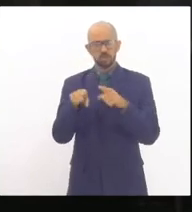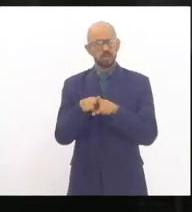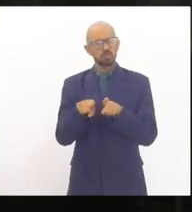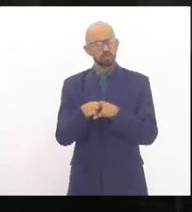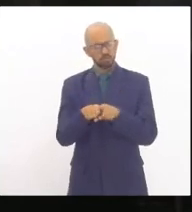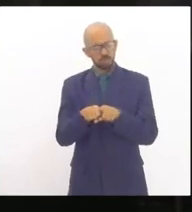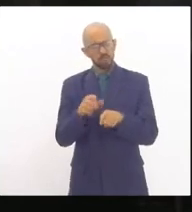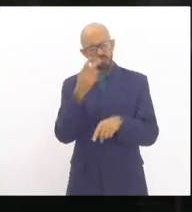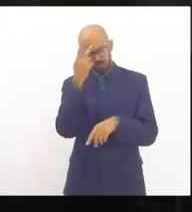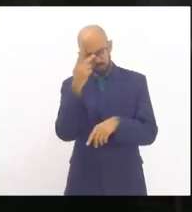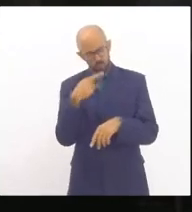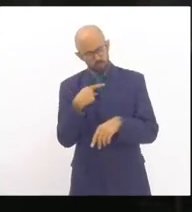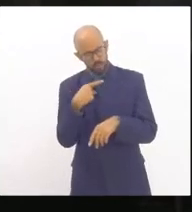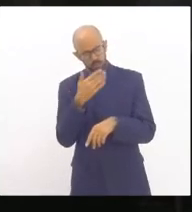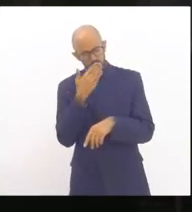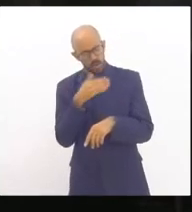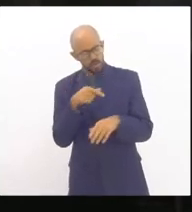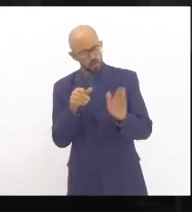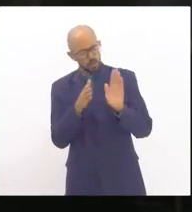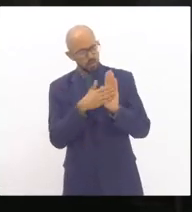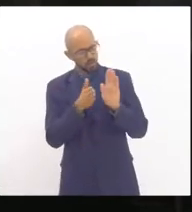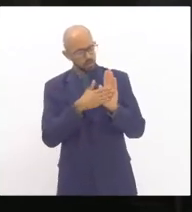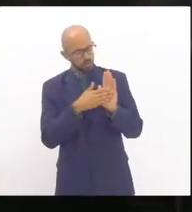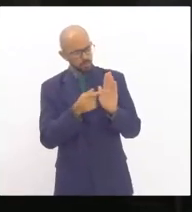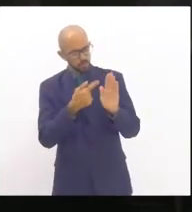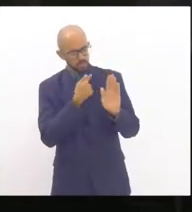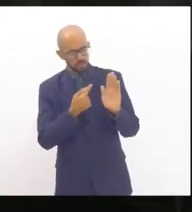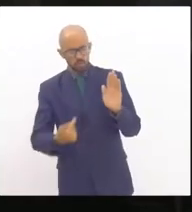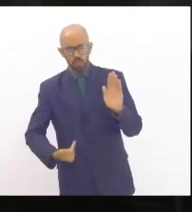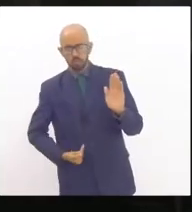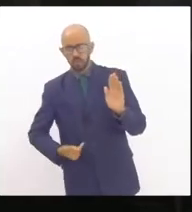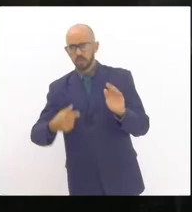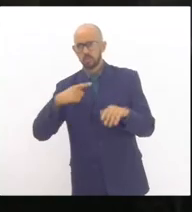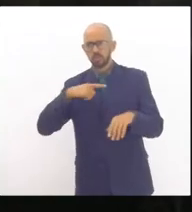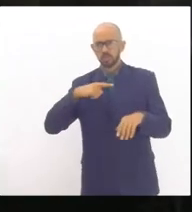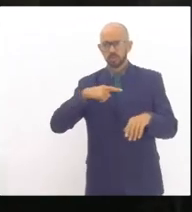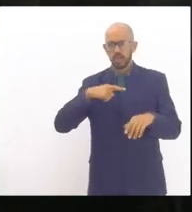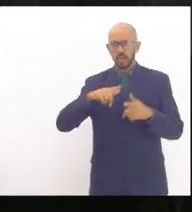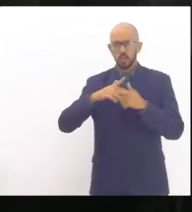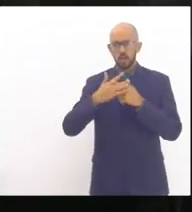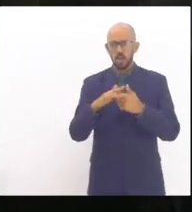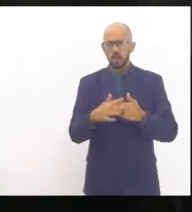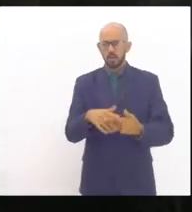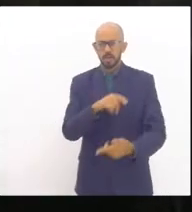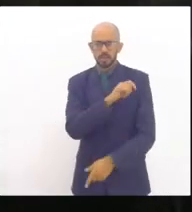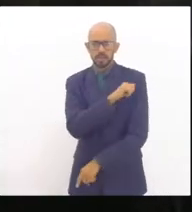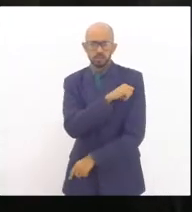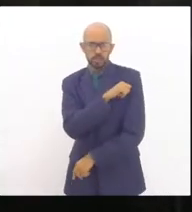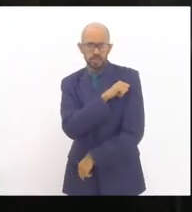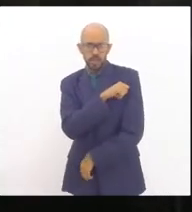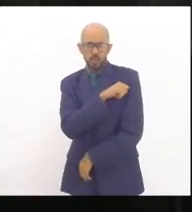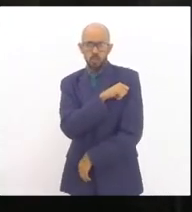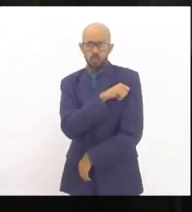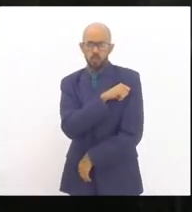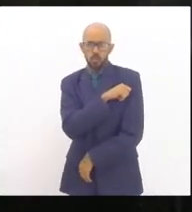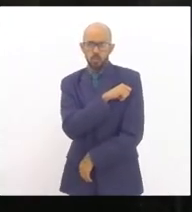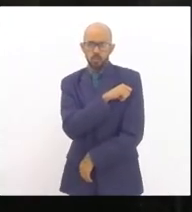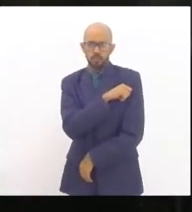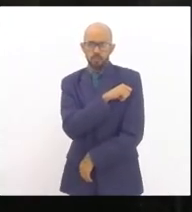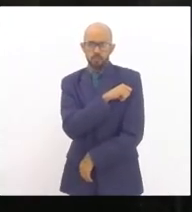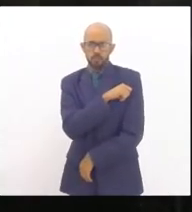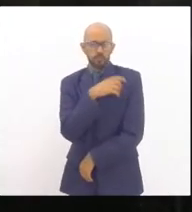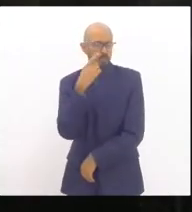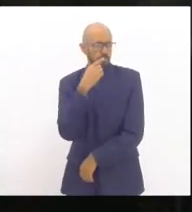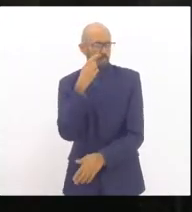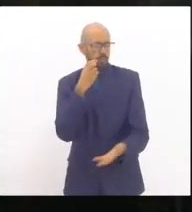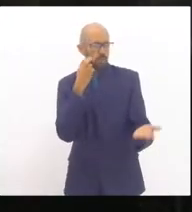perguntando né que compromisso tem em o ano com o regime de recuperação fiscal recuperação Deputado